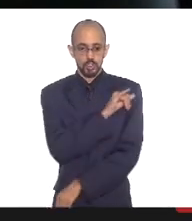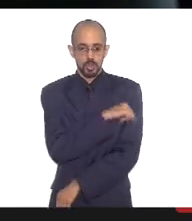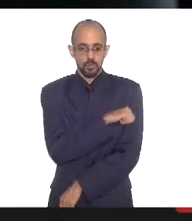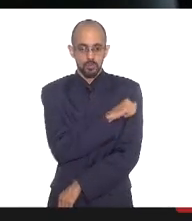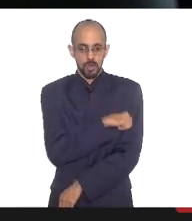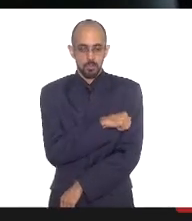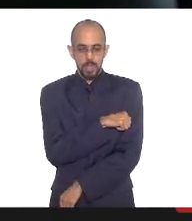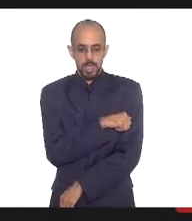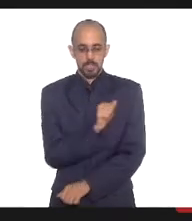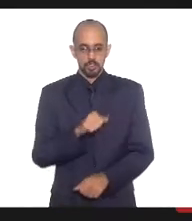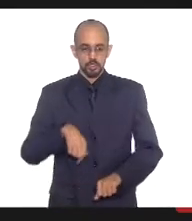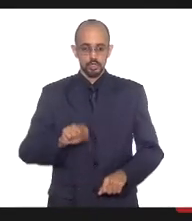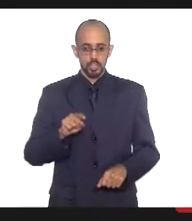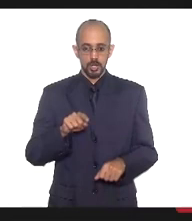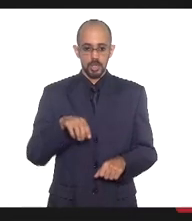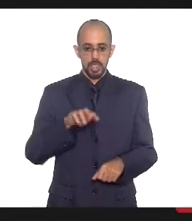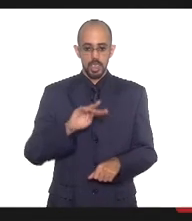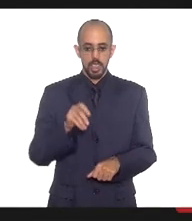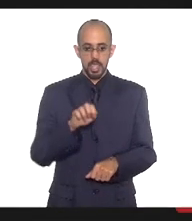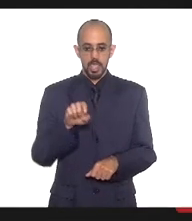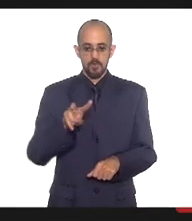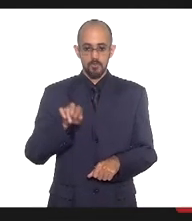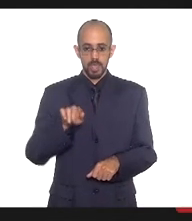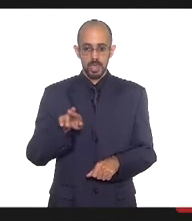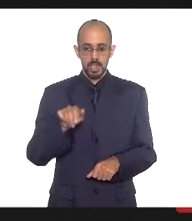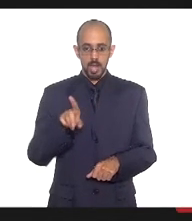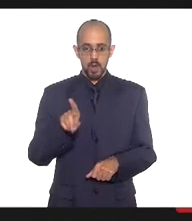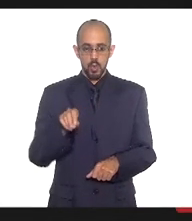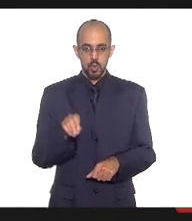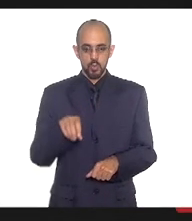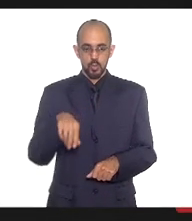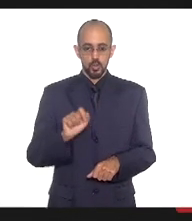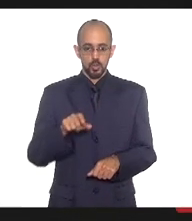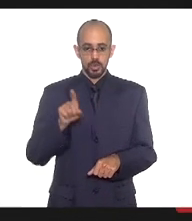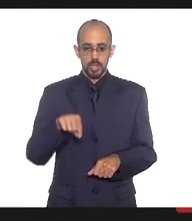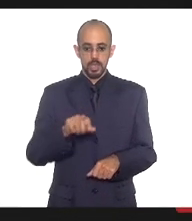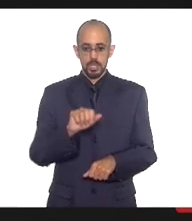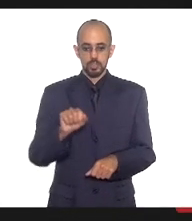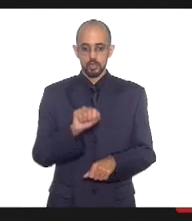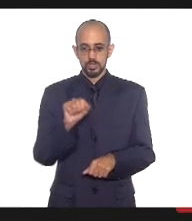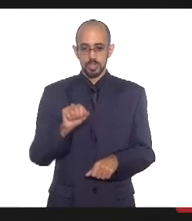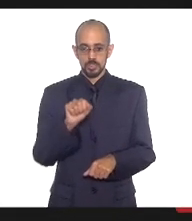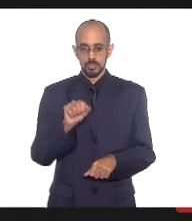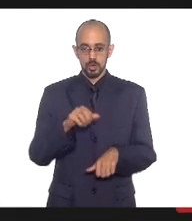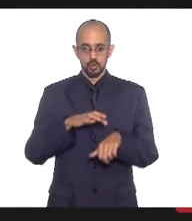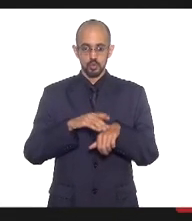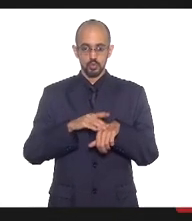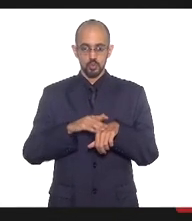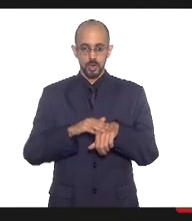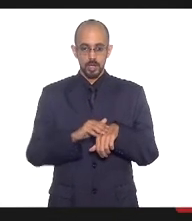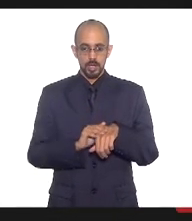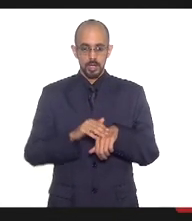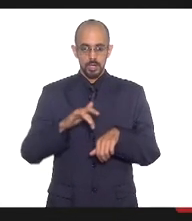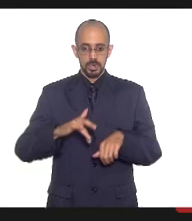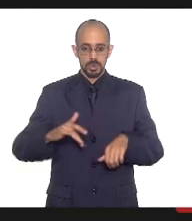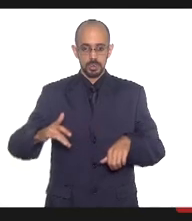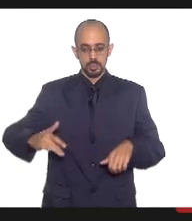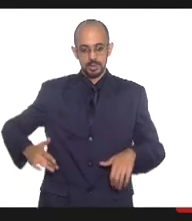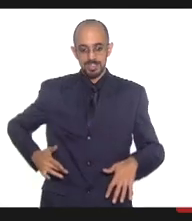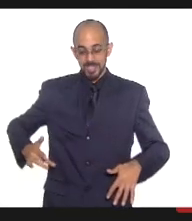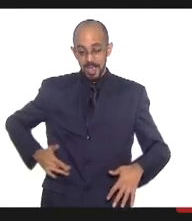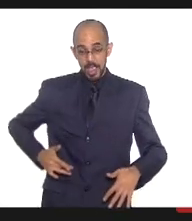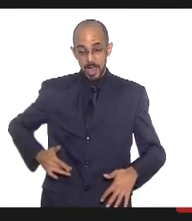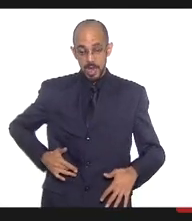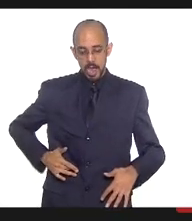Everaldo que é da Eraldo Teodoro que é da Associação dos doentes renais do Estado do Rio de